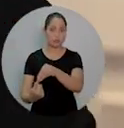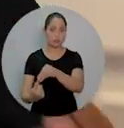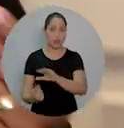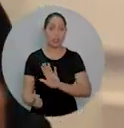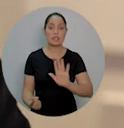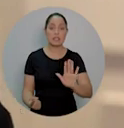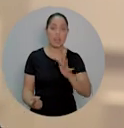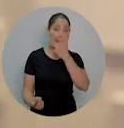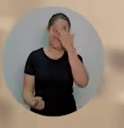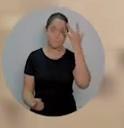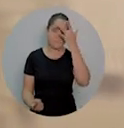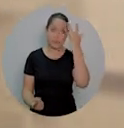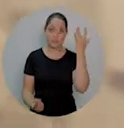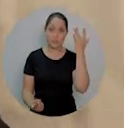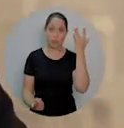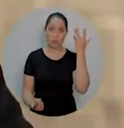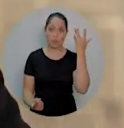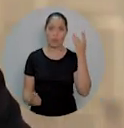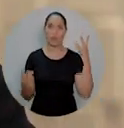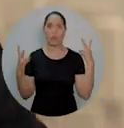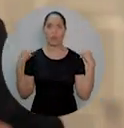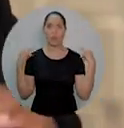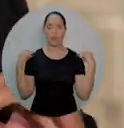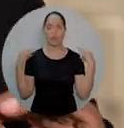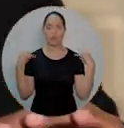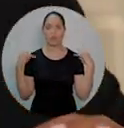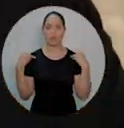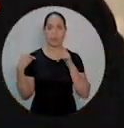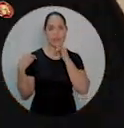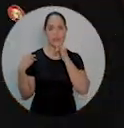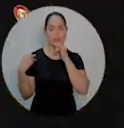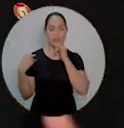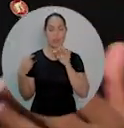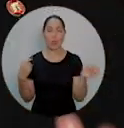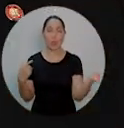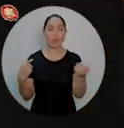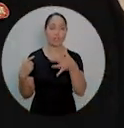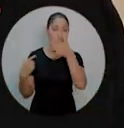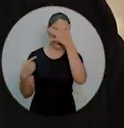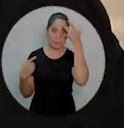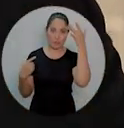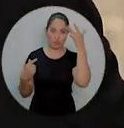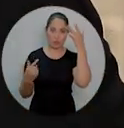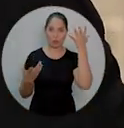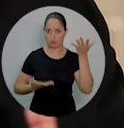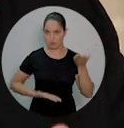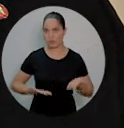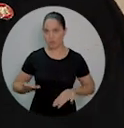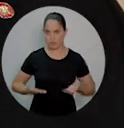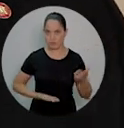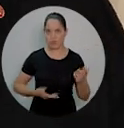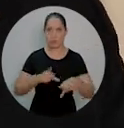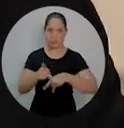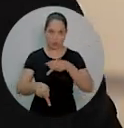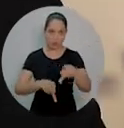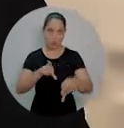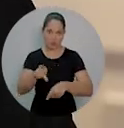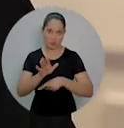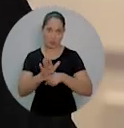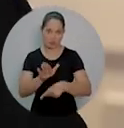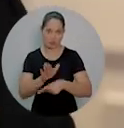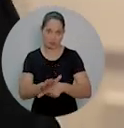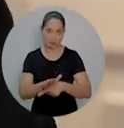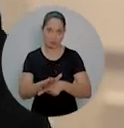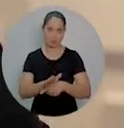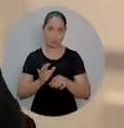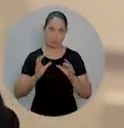que o próprio passageiro seja o seu motorista. Ou seja, uma nova forma de oferta de serviços para a população,